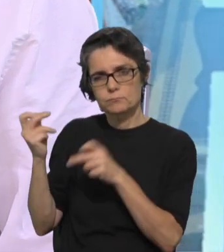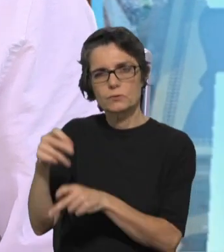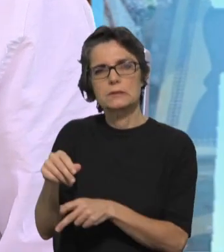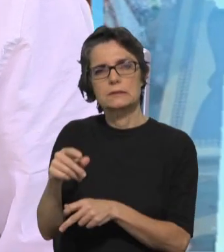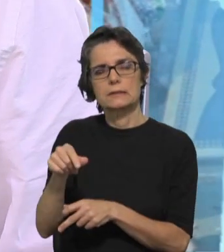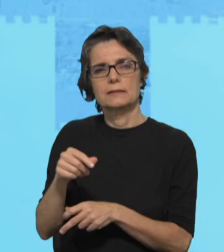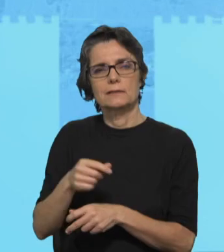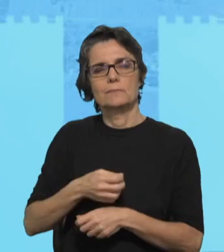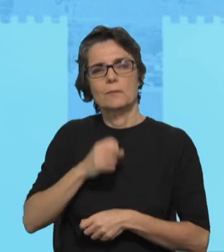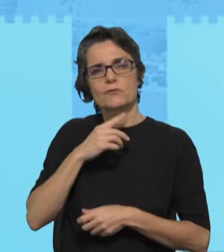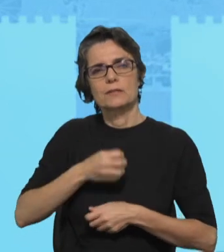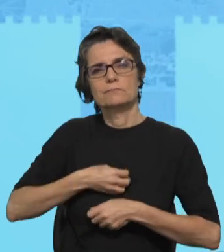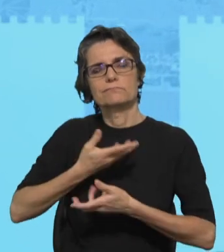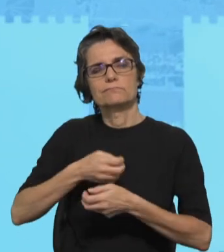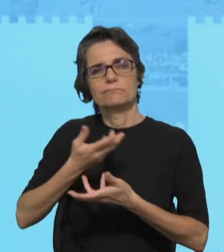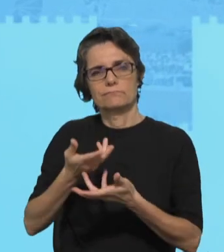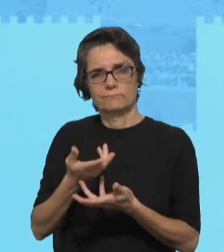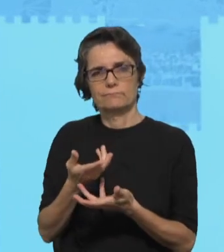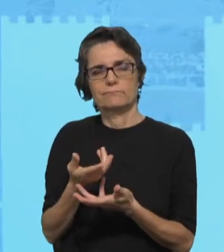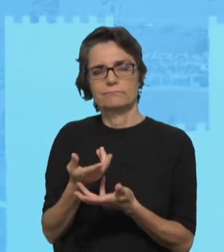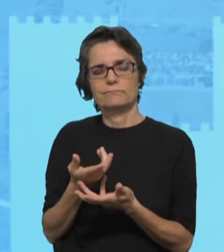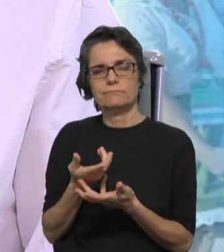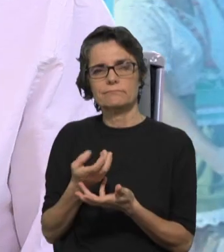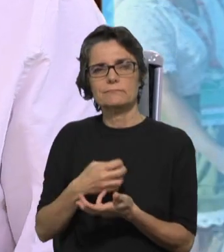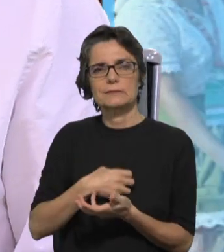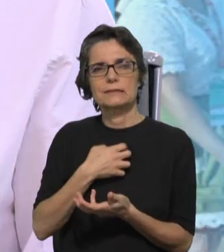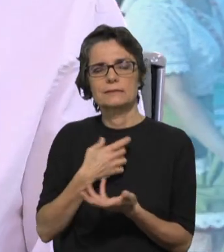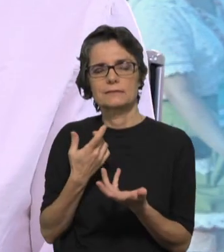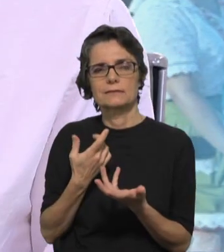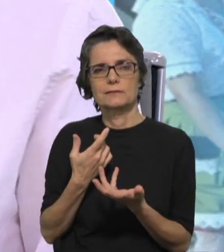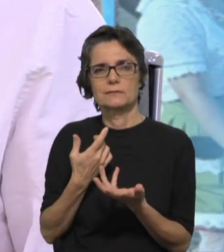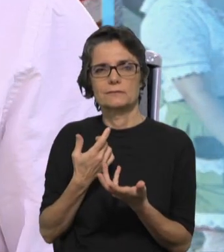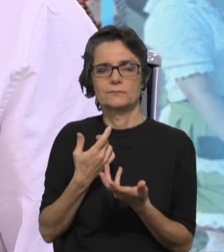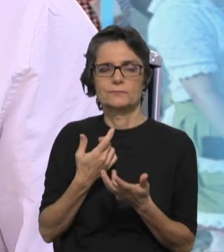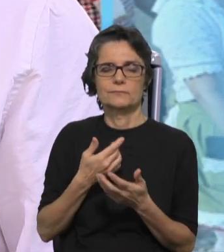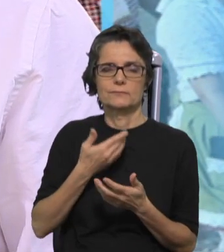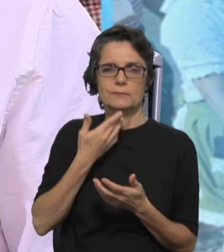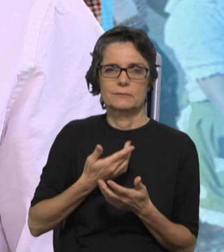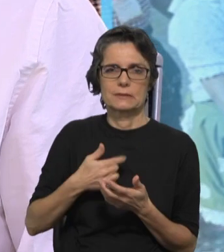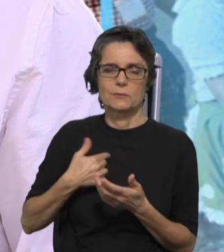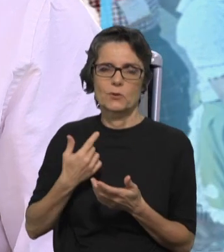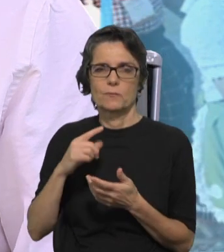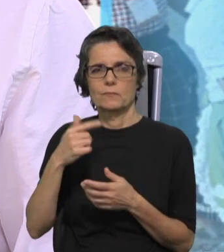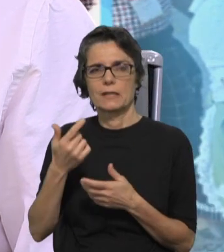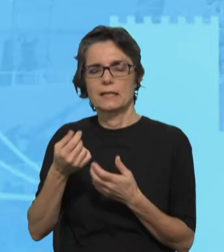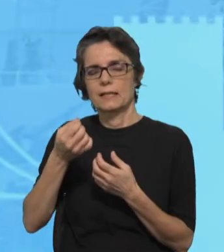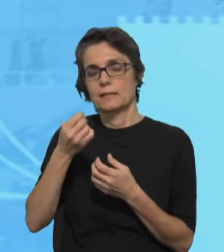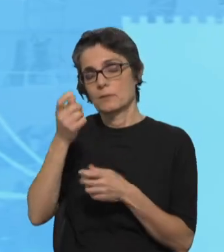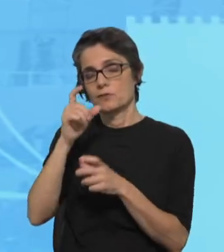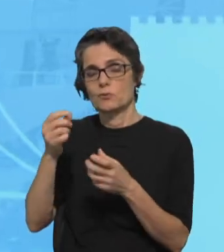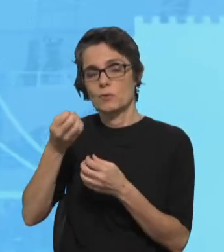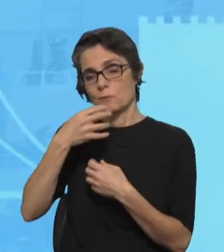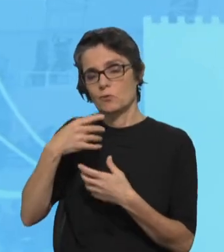algum sentimento que se vivia na altura, experiências até mais pessoais e também porque que nos vão transmitindo. Claro, é